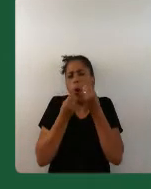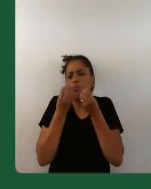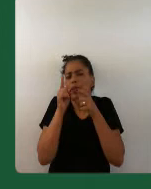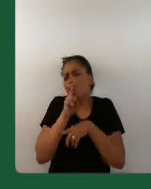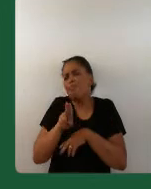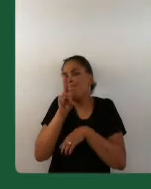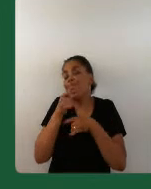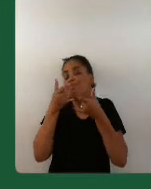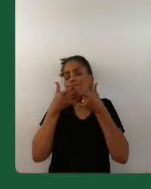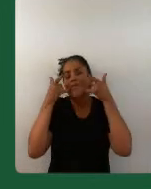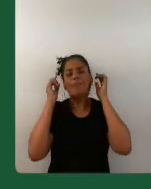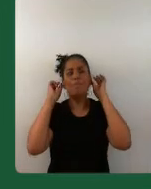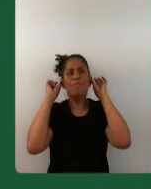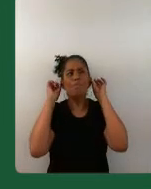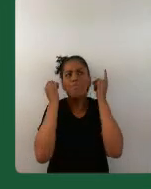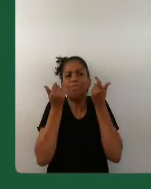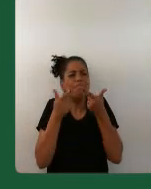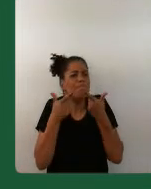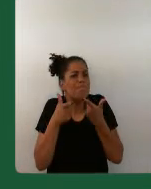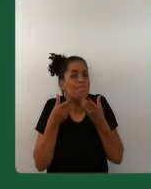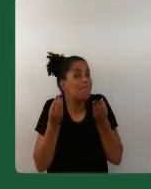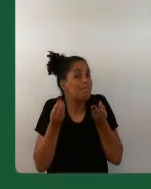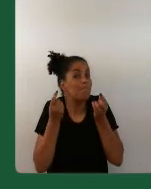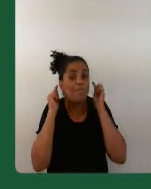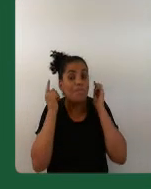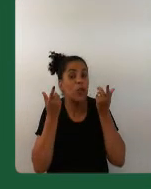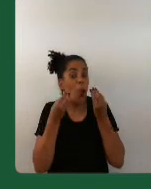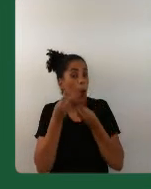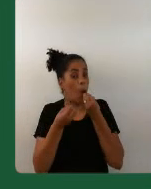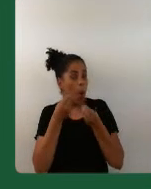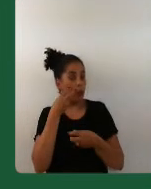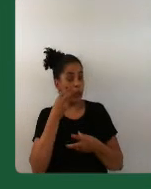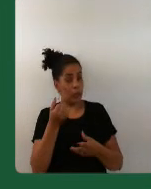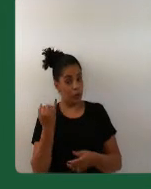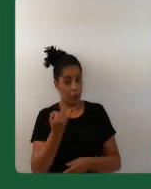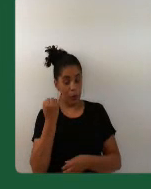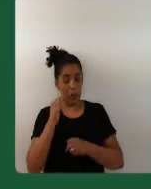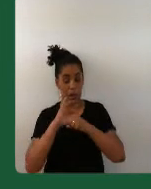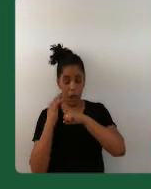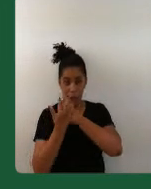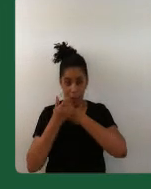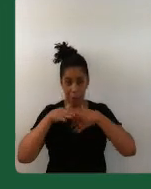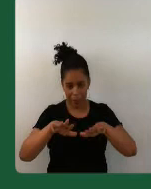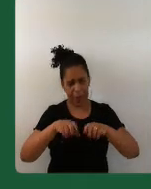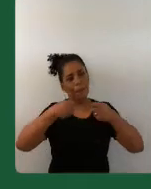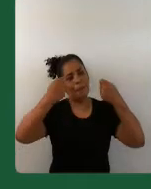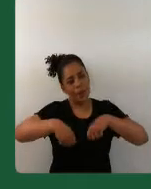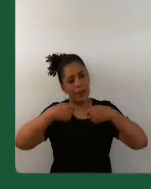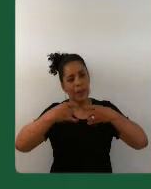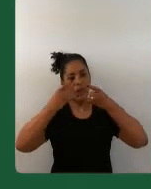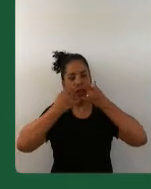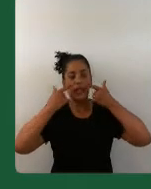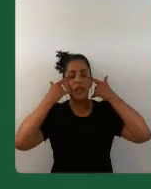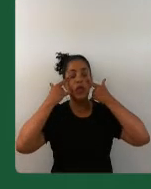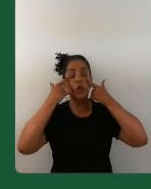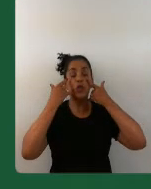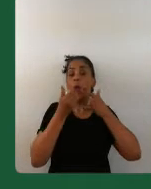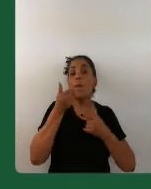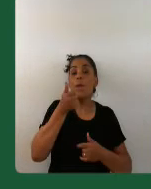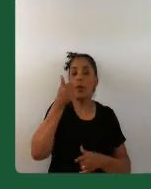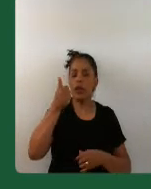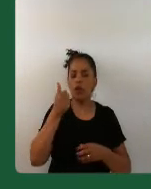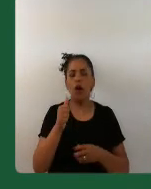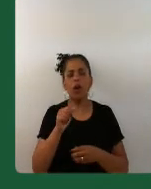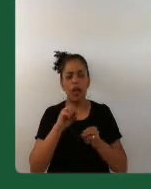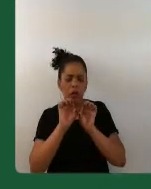sem orelha à esquerda, nas fotos acima, e nas fotos abaixo, após a realização da